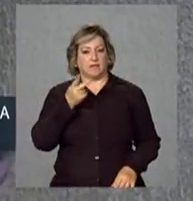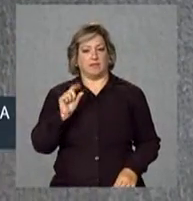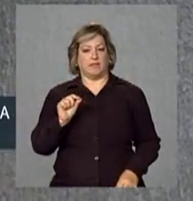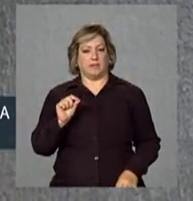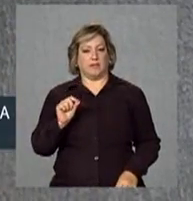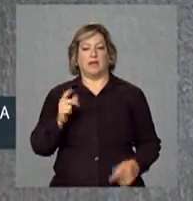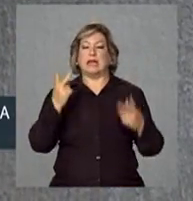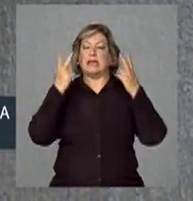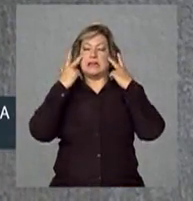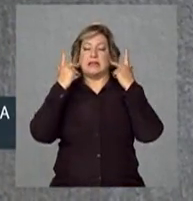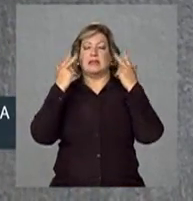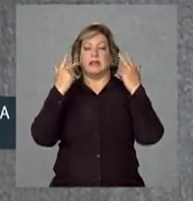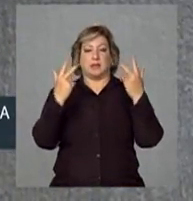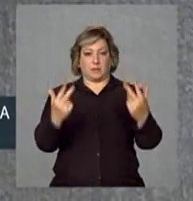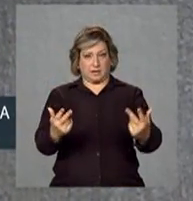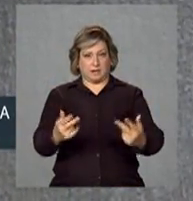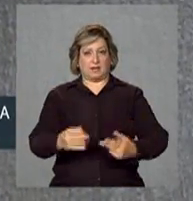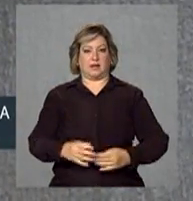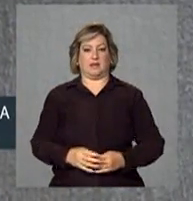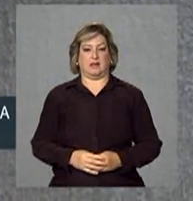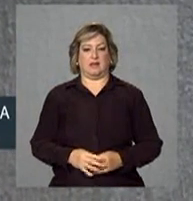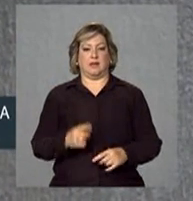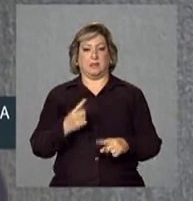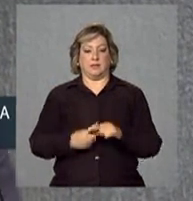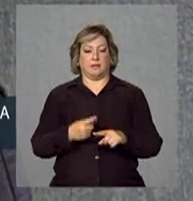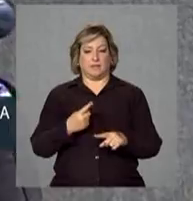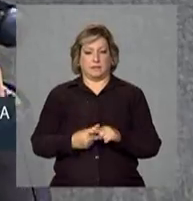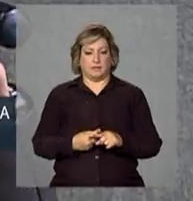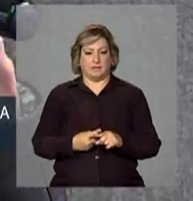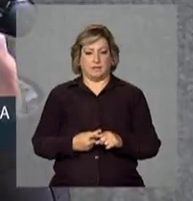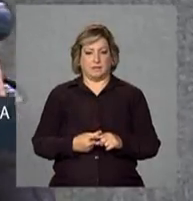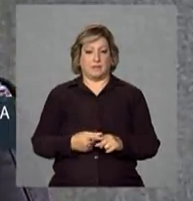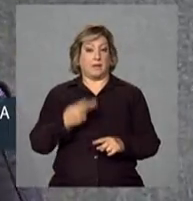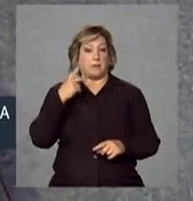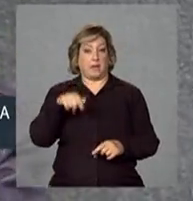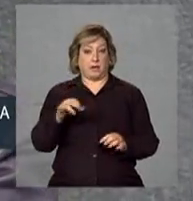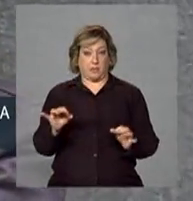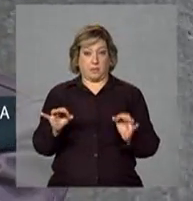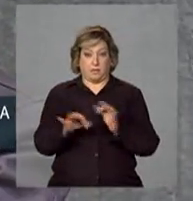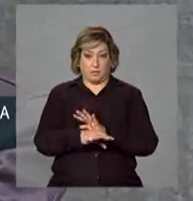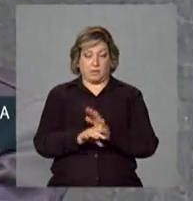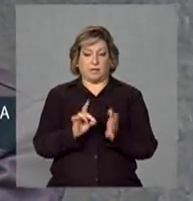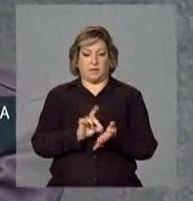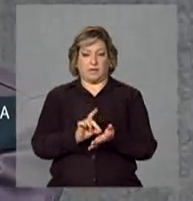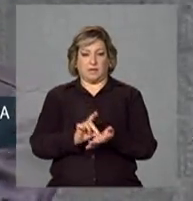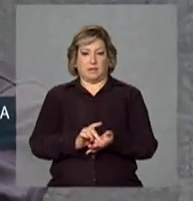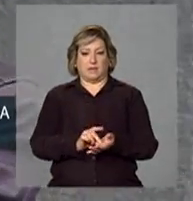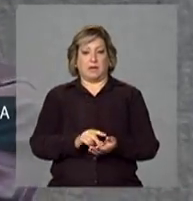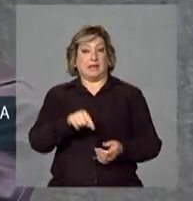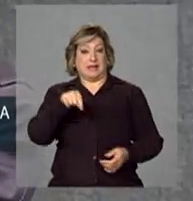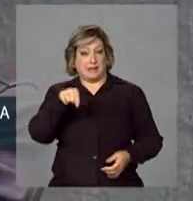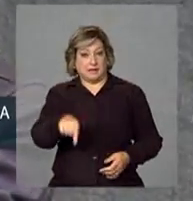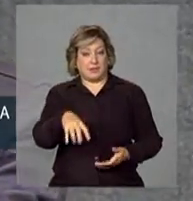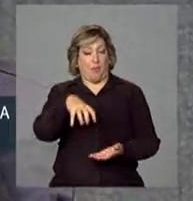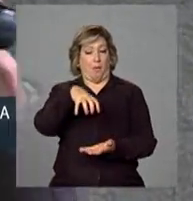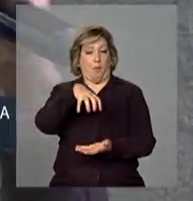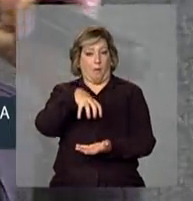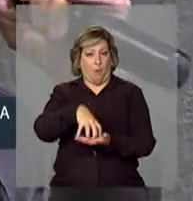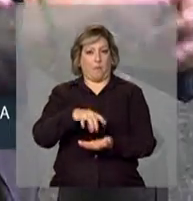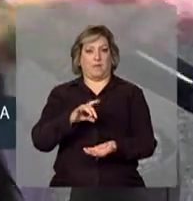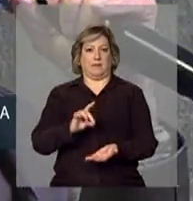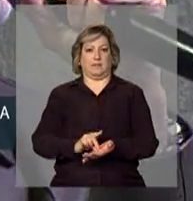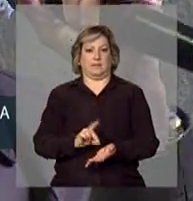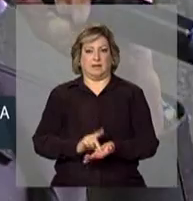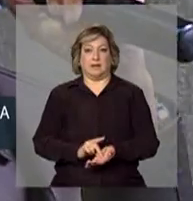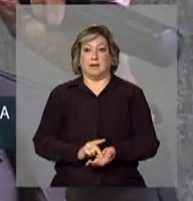muita tranquilidade. Porque, para concluir mesmo, essa comissão